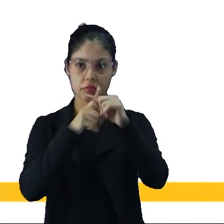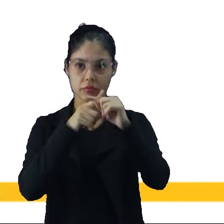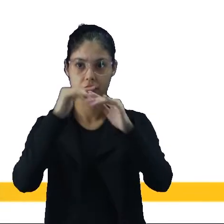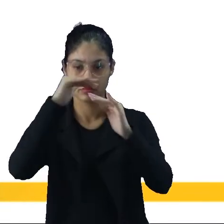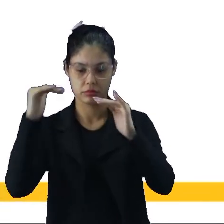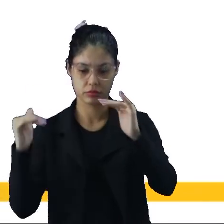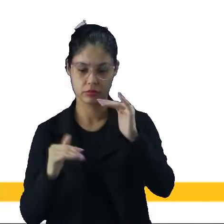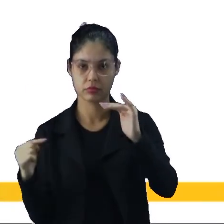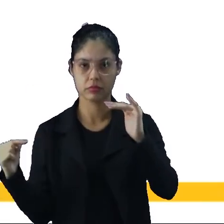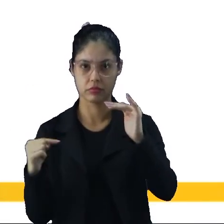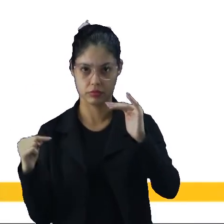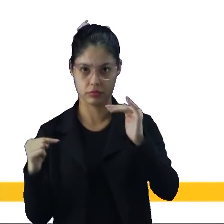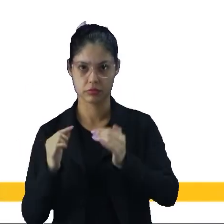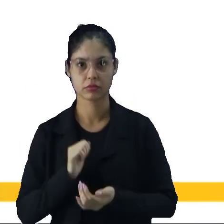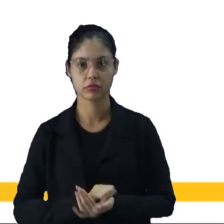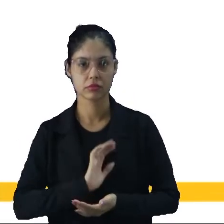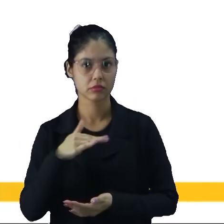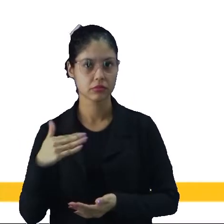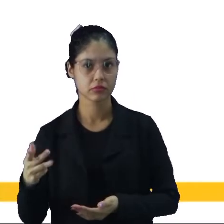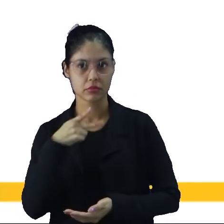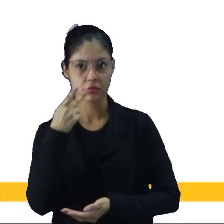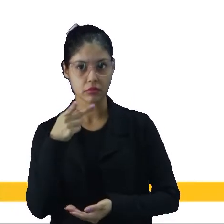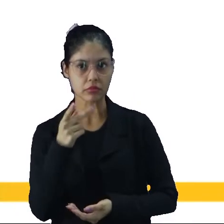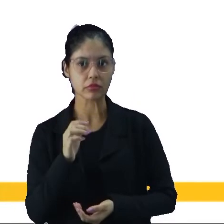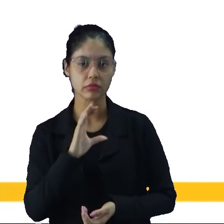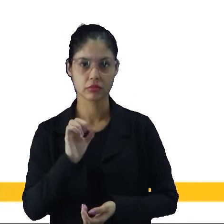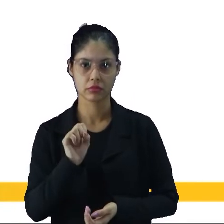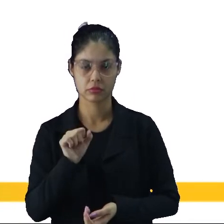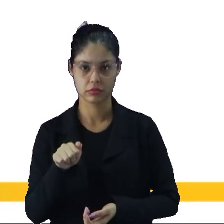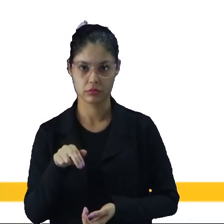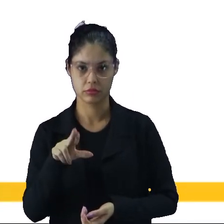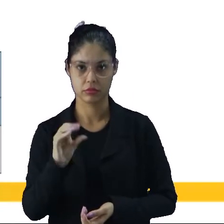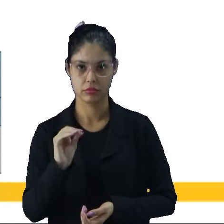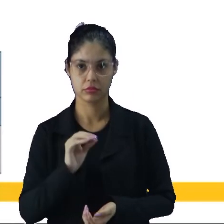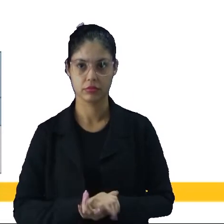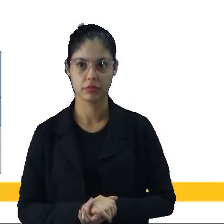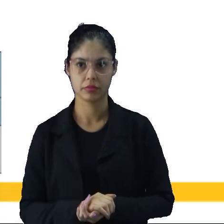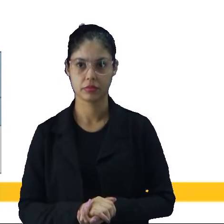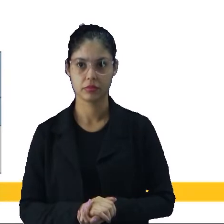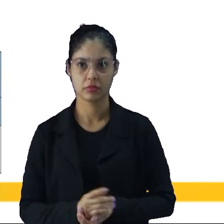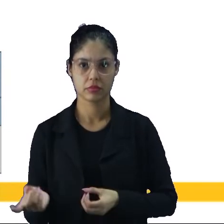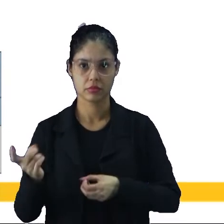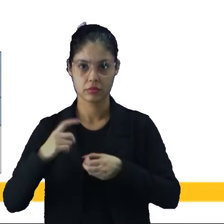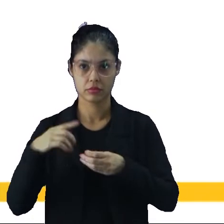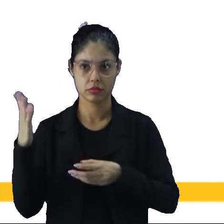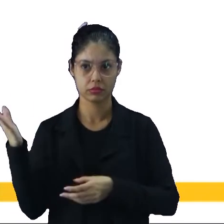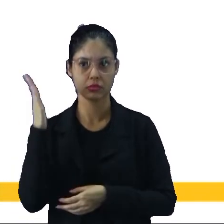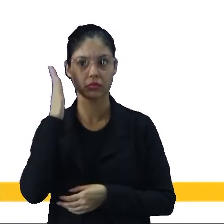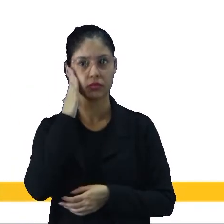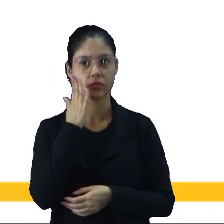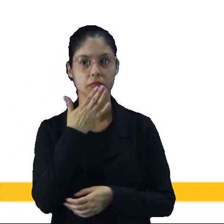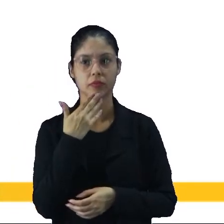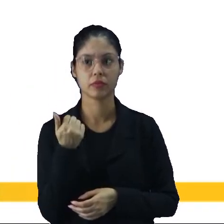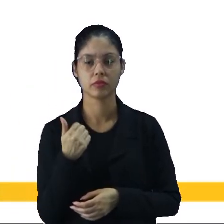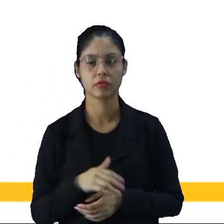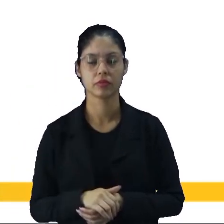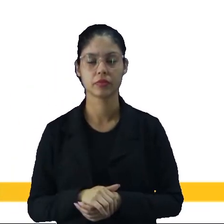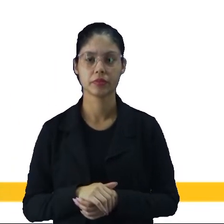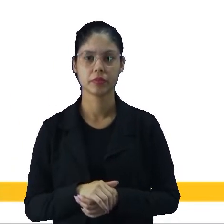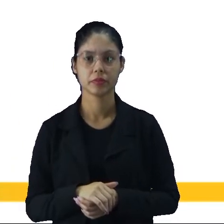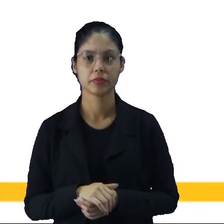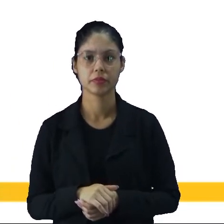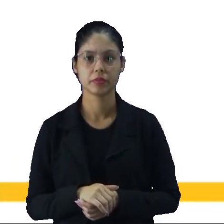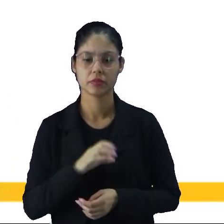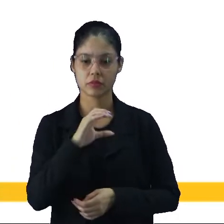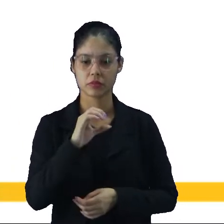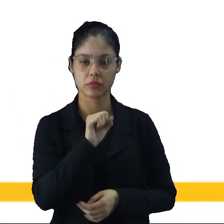abaixo é negativo. Quando eu falar do cosseno, deixa eu voltar aqui para a gente entender melhor. No cosseno,